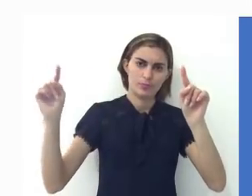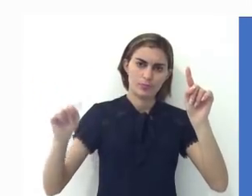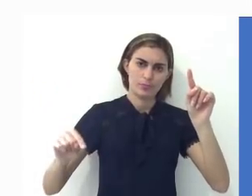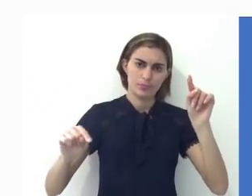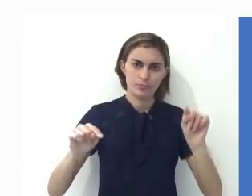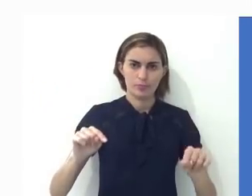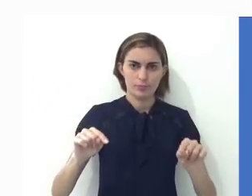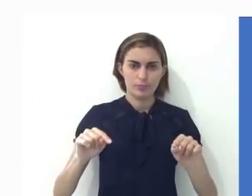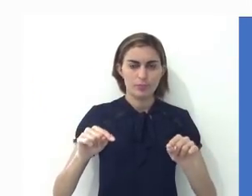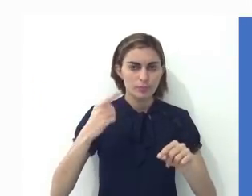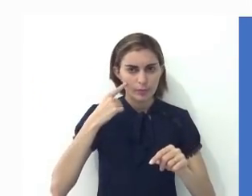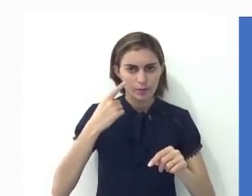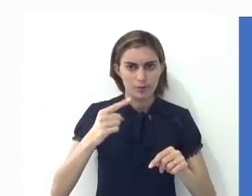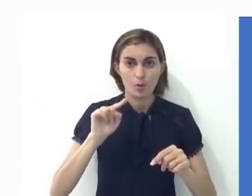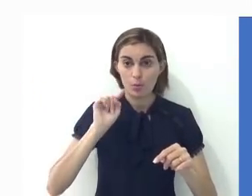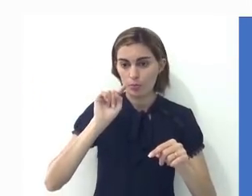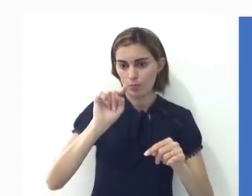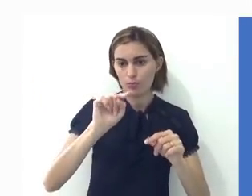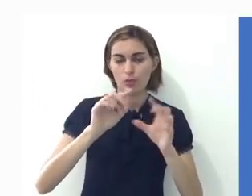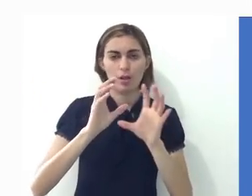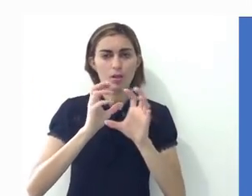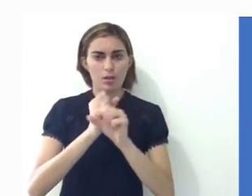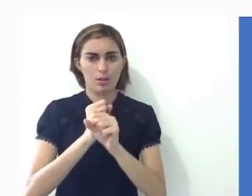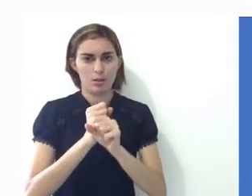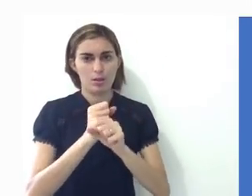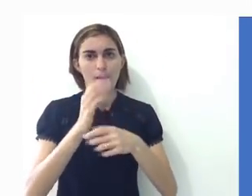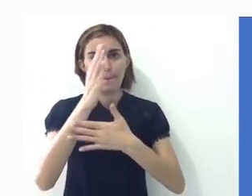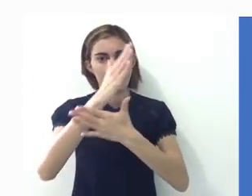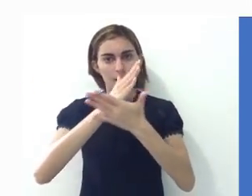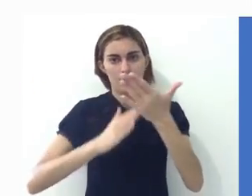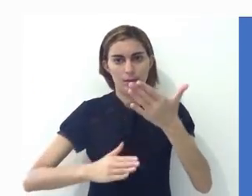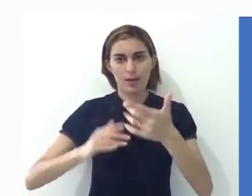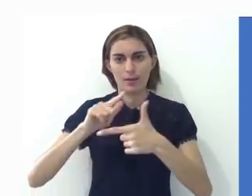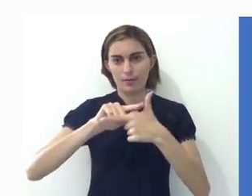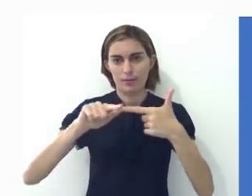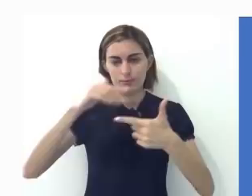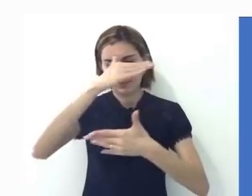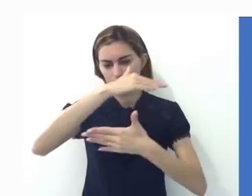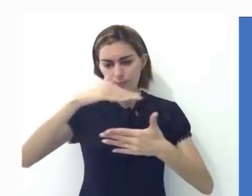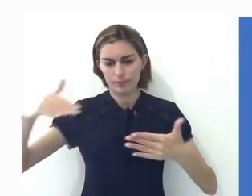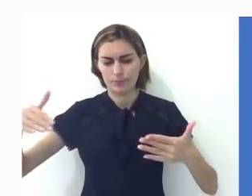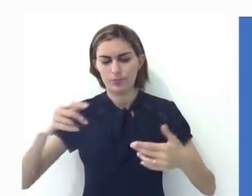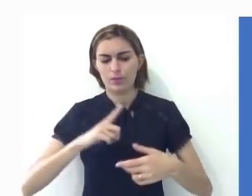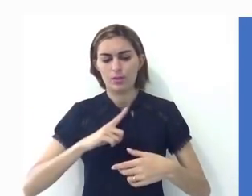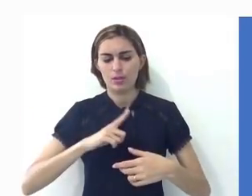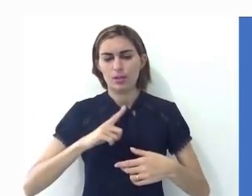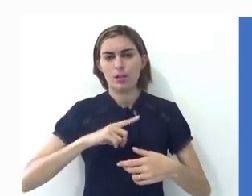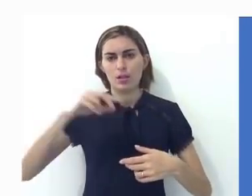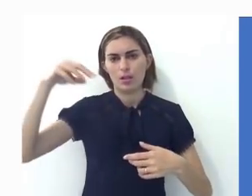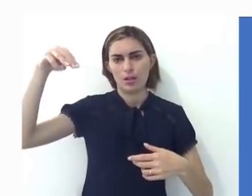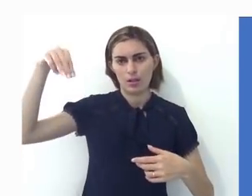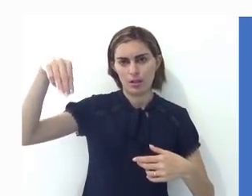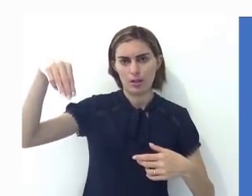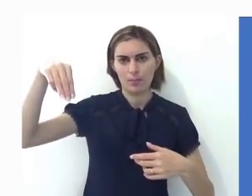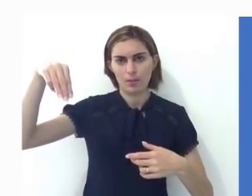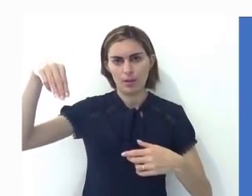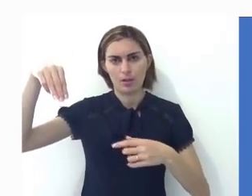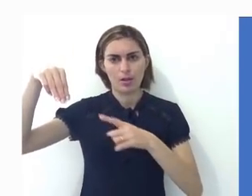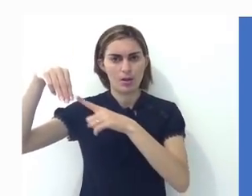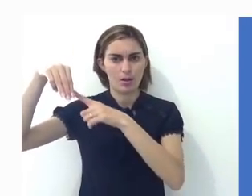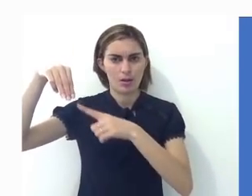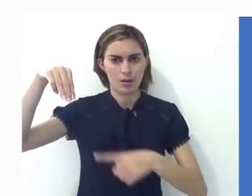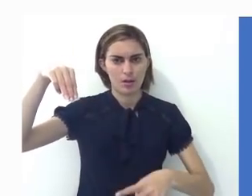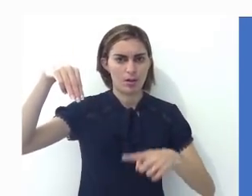diagonais serem no meio, dividir na metade dessa diagonal. Então, se você tem de M, que é o